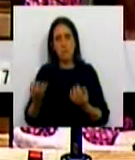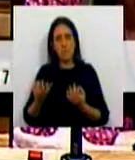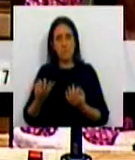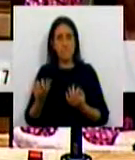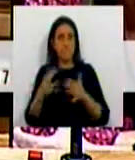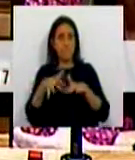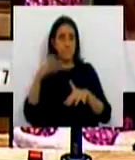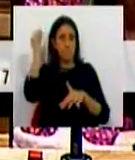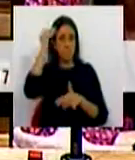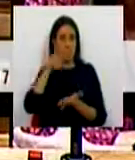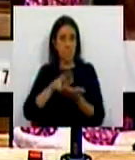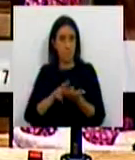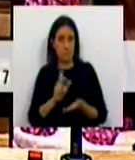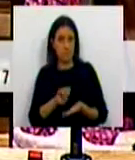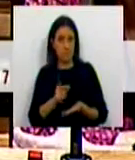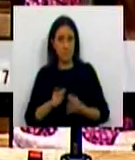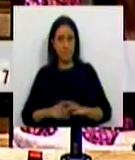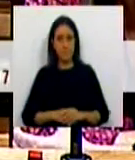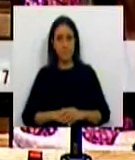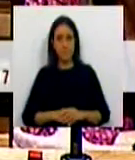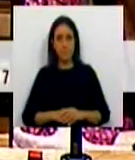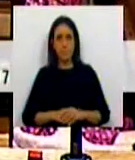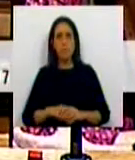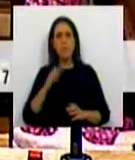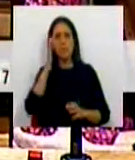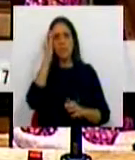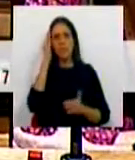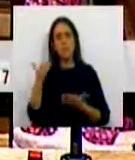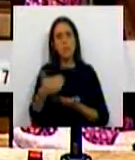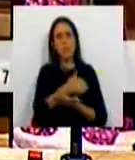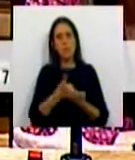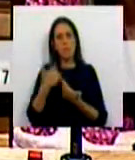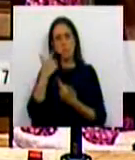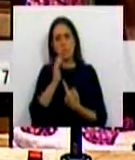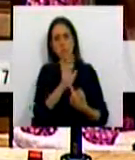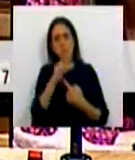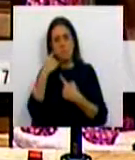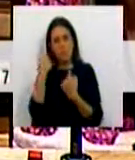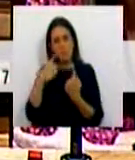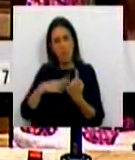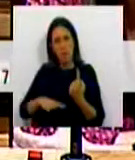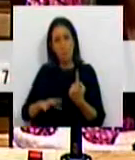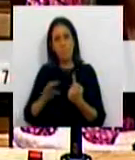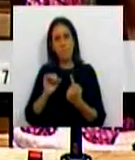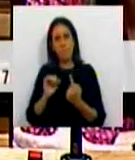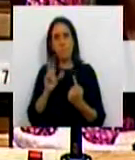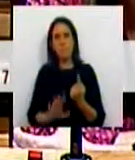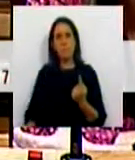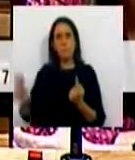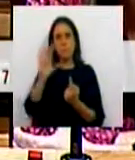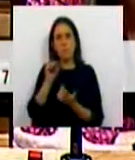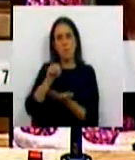na Assembleia da República. A opção por divulgar os dados para a execução orçamental apenas em contas nacionais pode ser